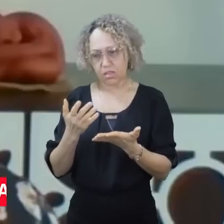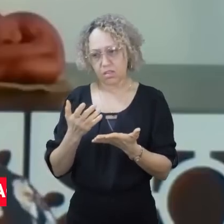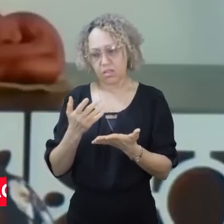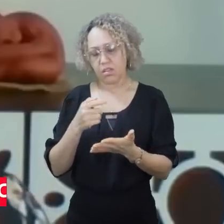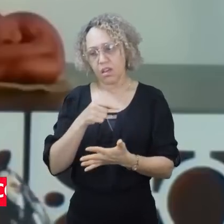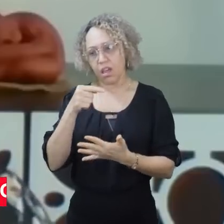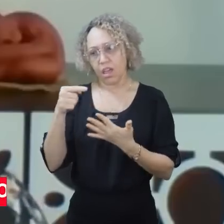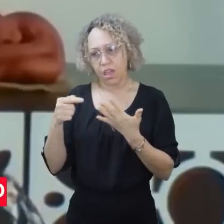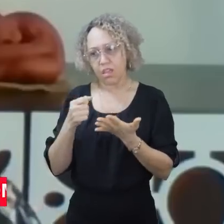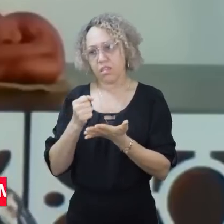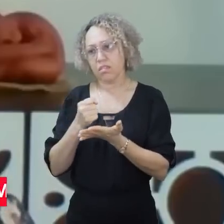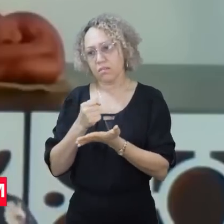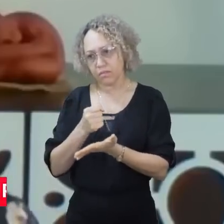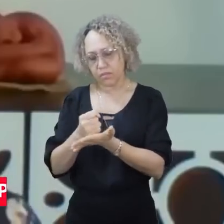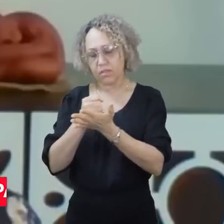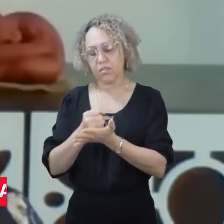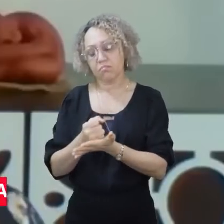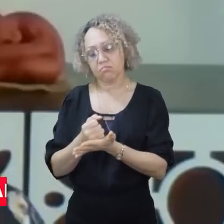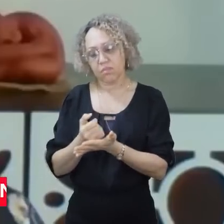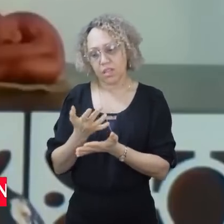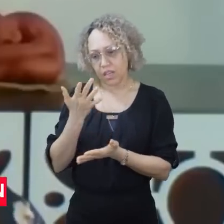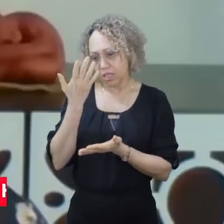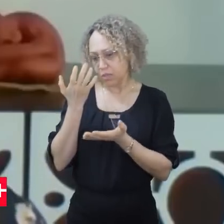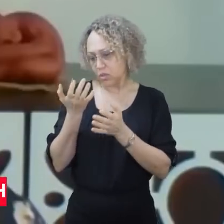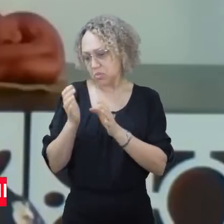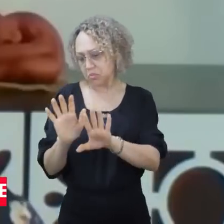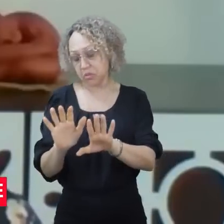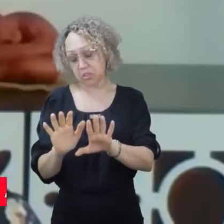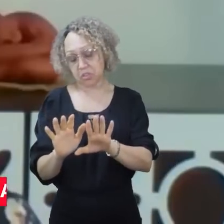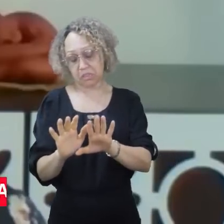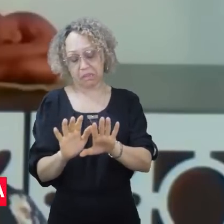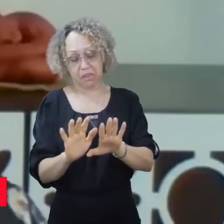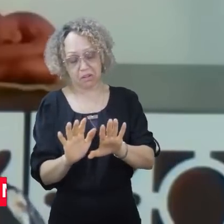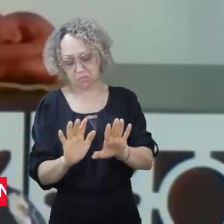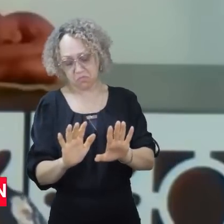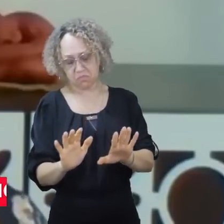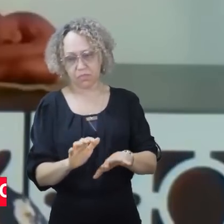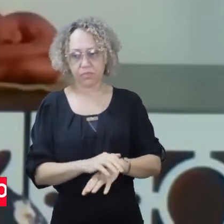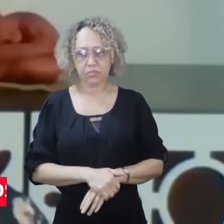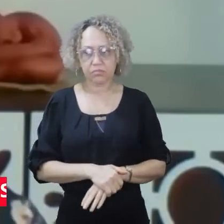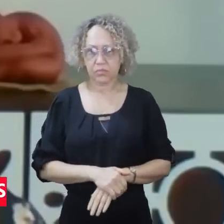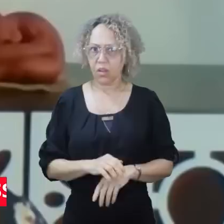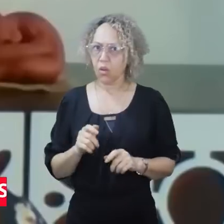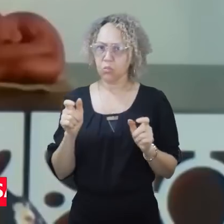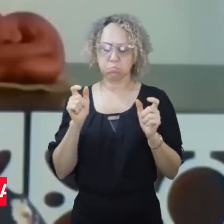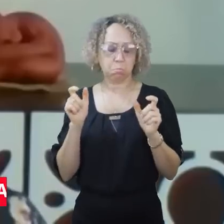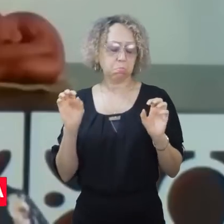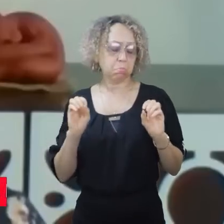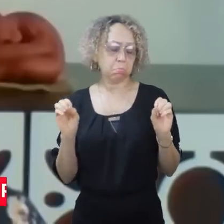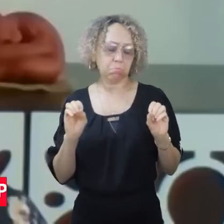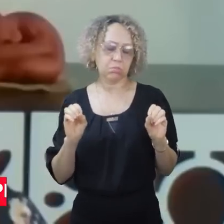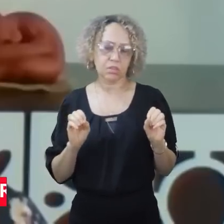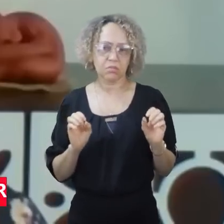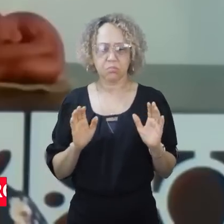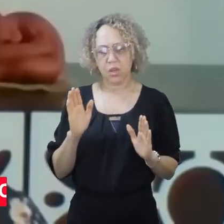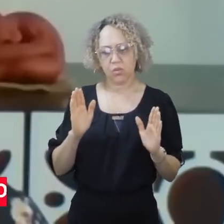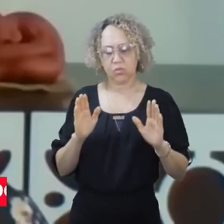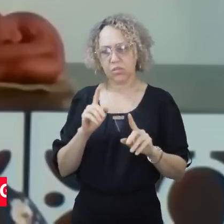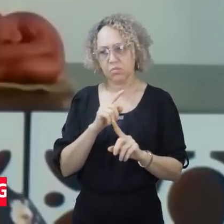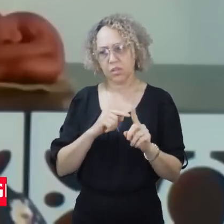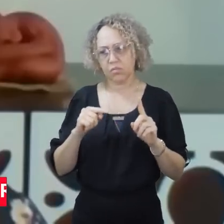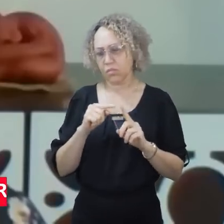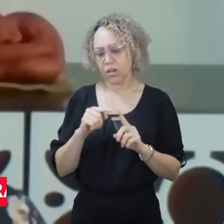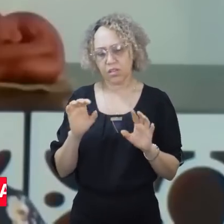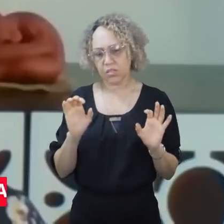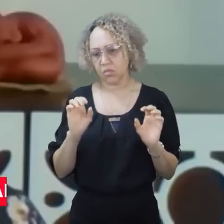oferecidas e elas recusaram, eu não me surpreenderia com isso, mesmo nos tempos atuais, né? Eu não me